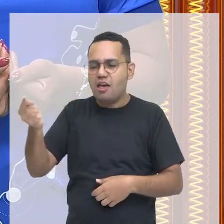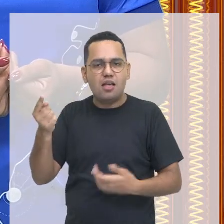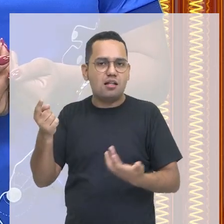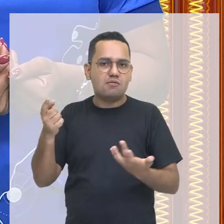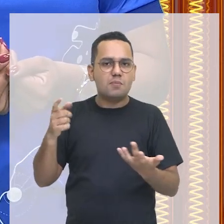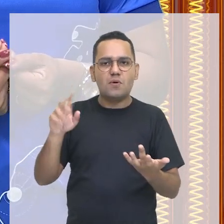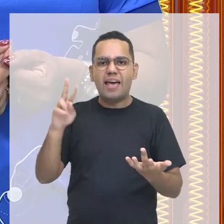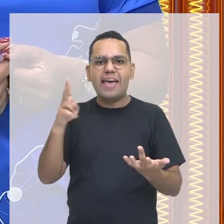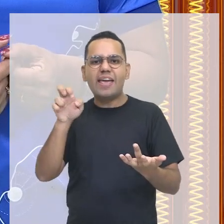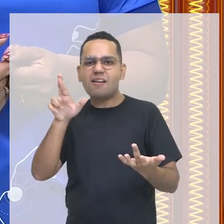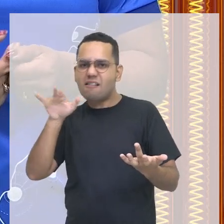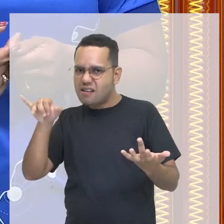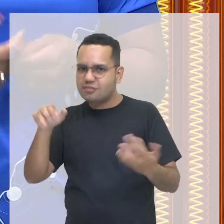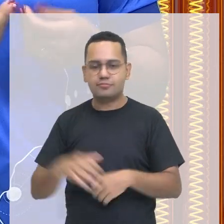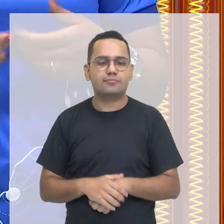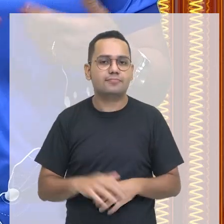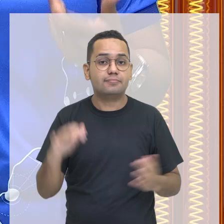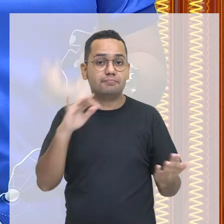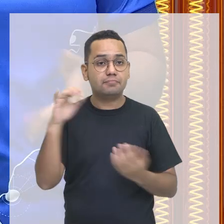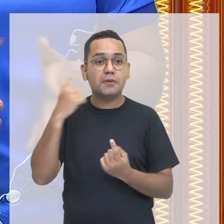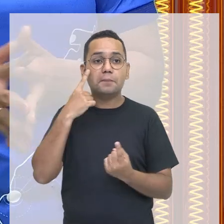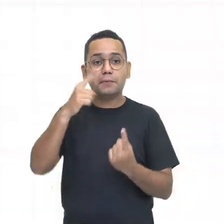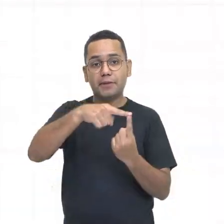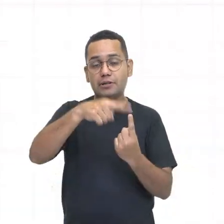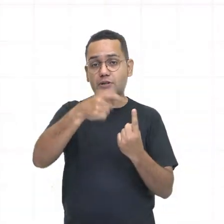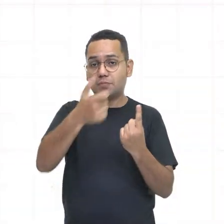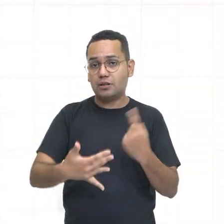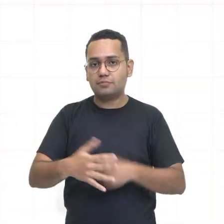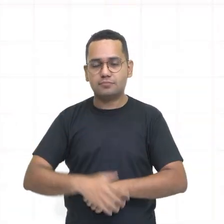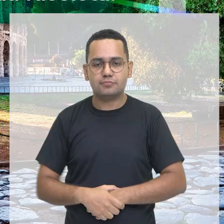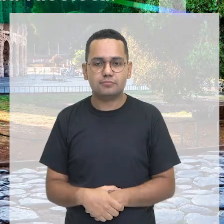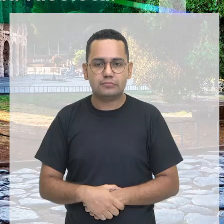dessas características, vamos observar o que foi o fascismo.